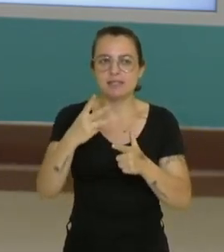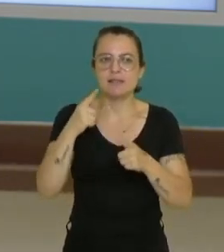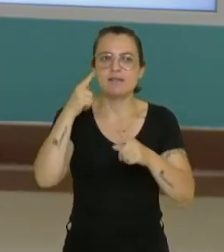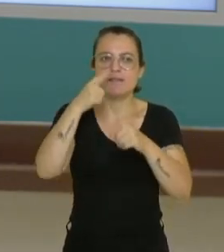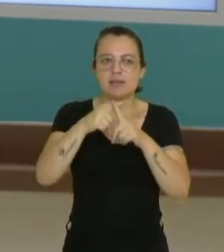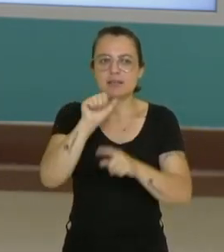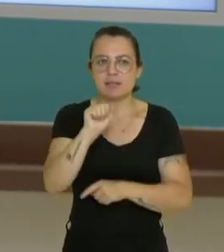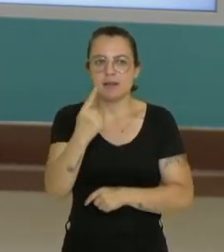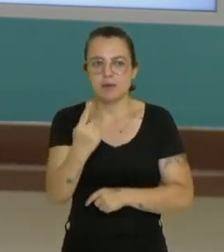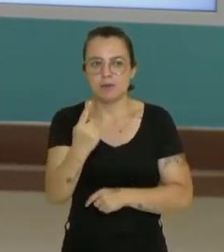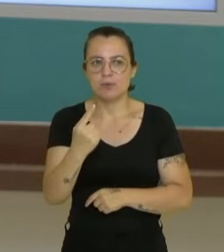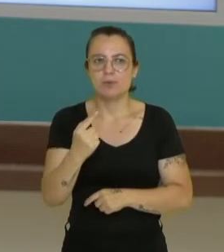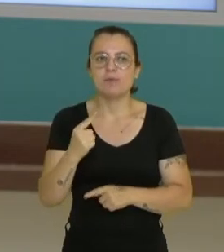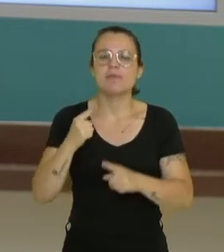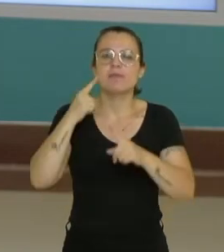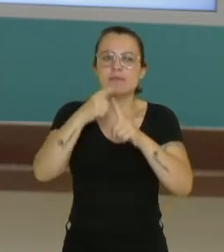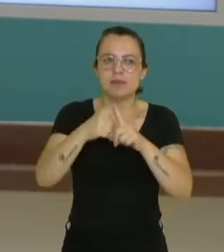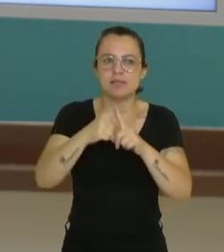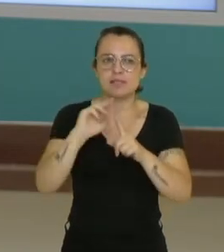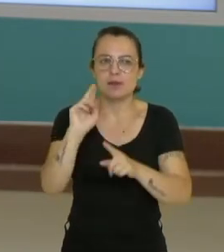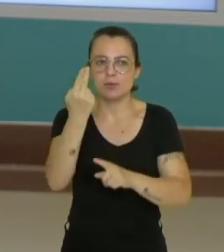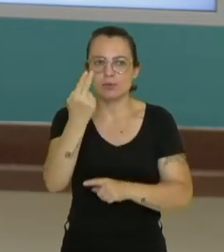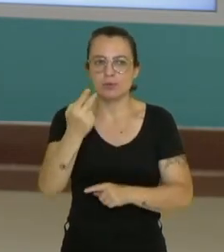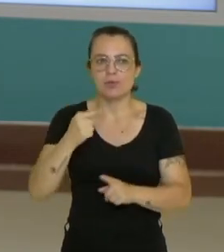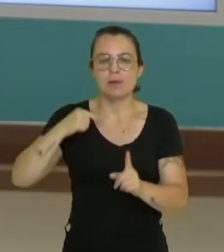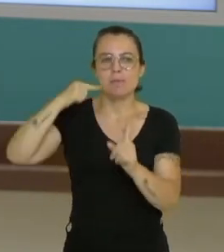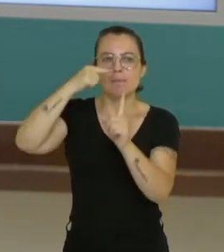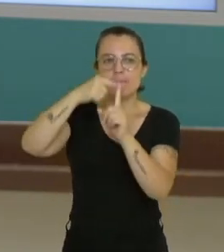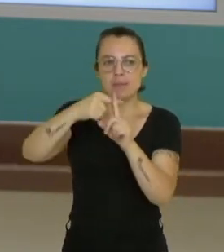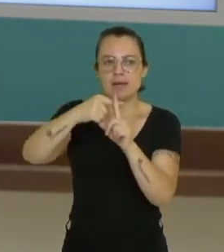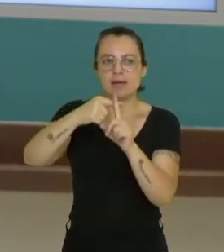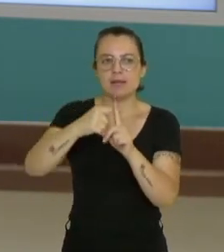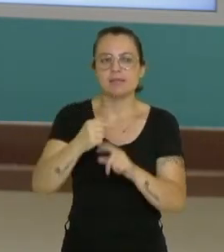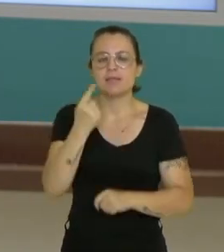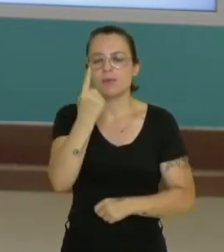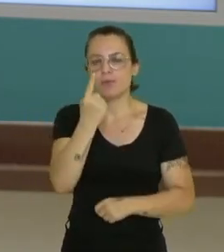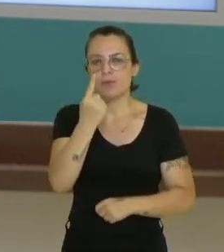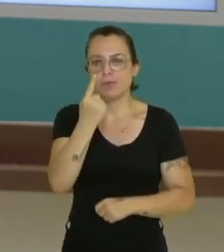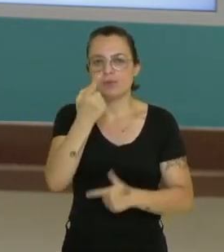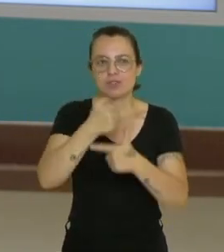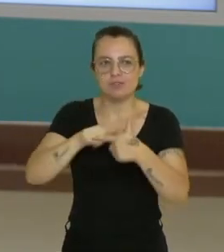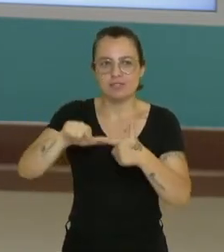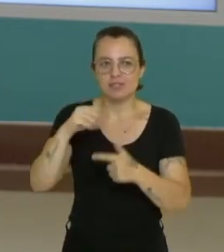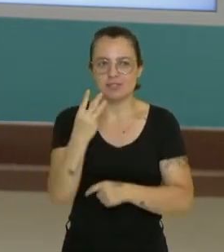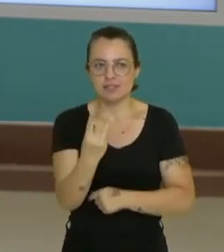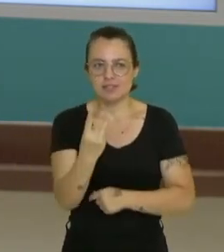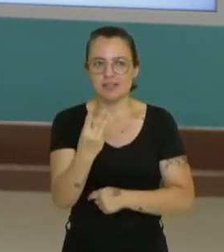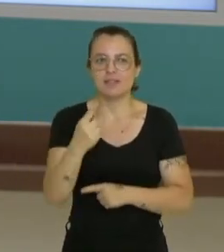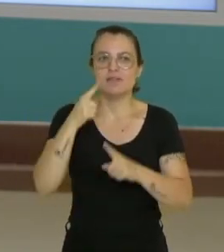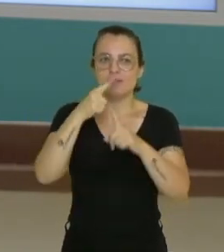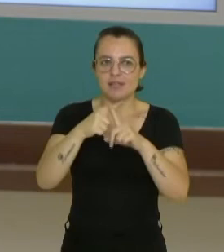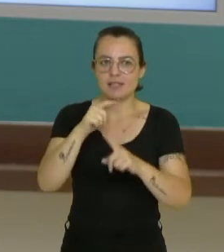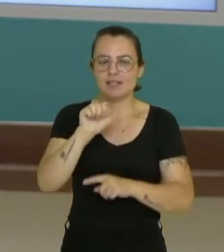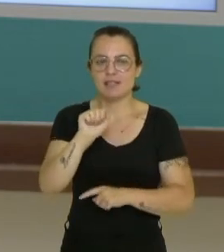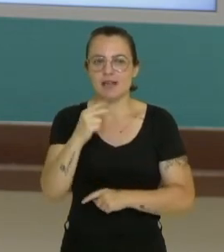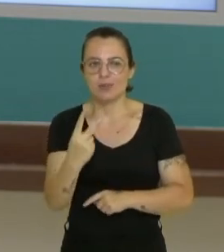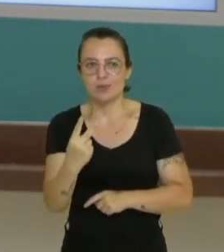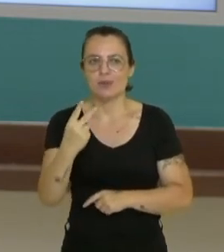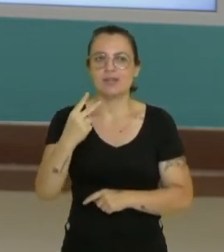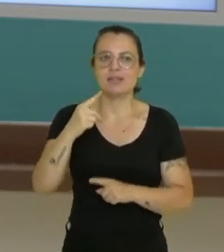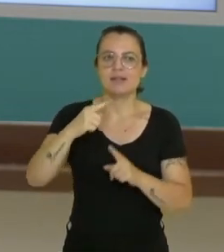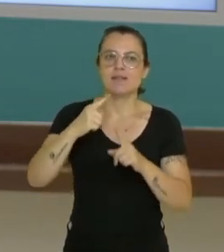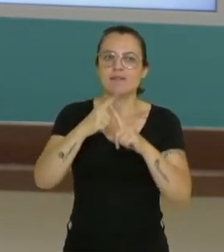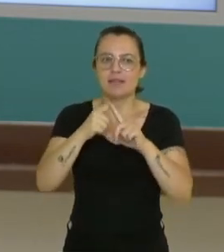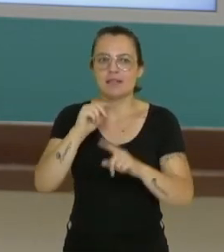da área 1 vezes a área 2, a altura 1, mais 1/3 da área 2 vezes a altura,